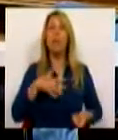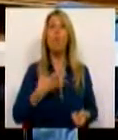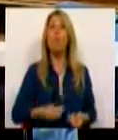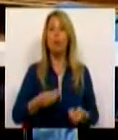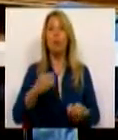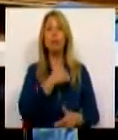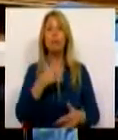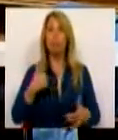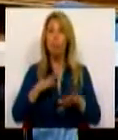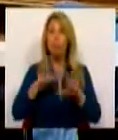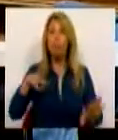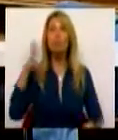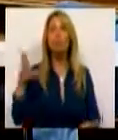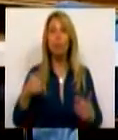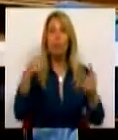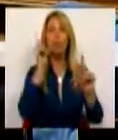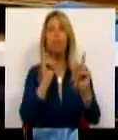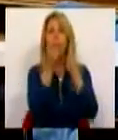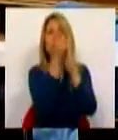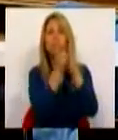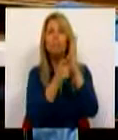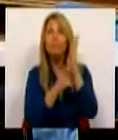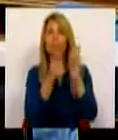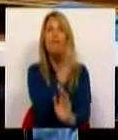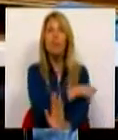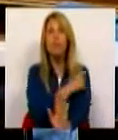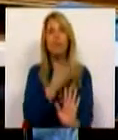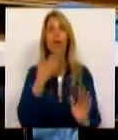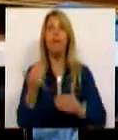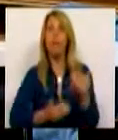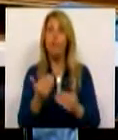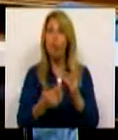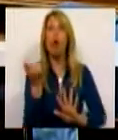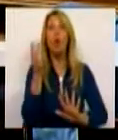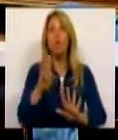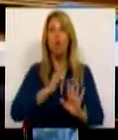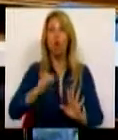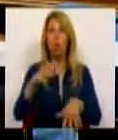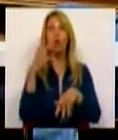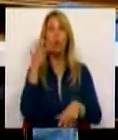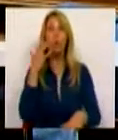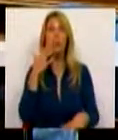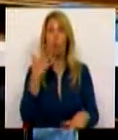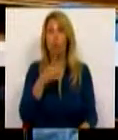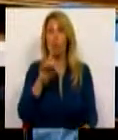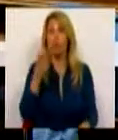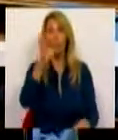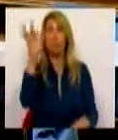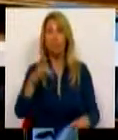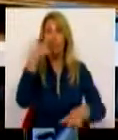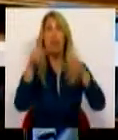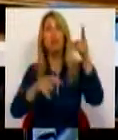calendário de vacinação muito eficaz e uma taxa de vacinação contra o sarampo de cerca de 96% da população, o que é, no